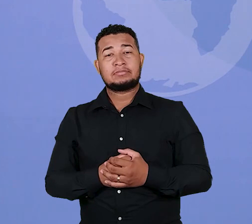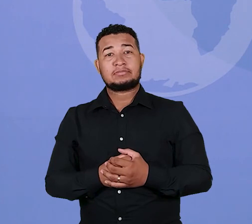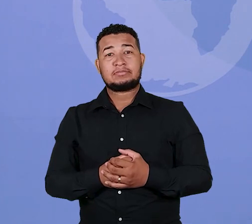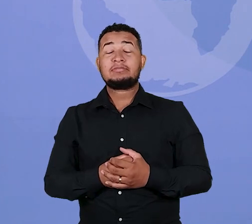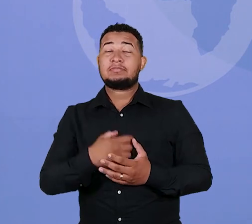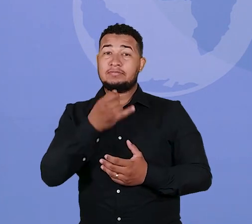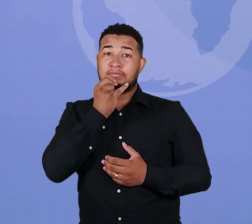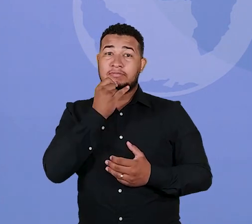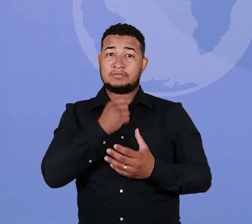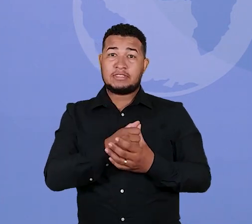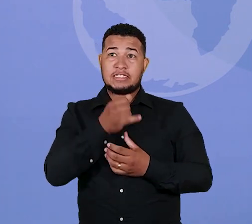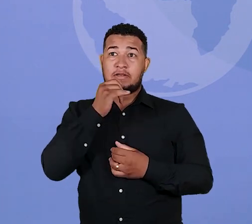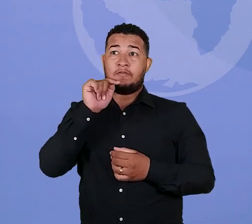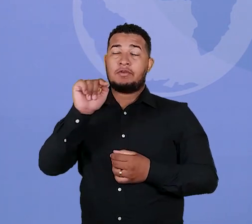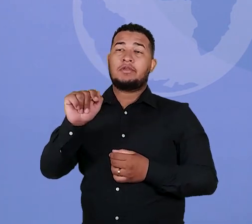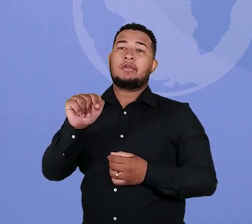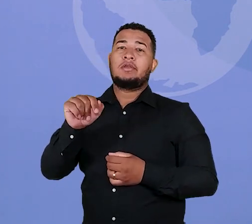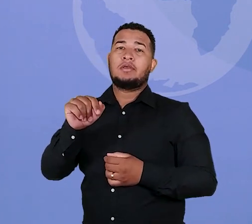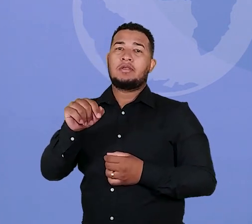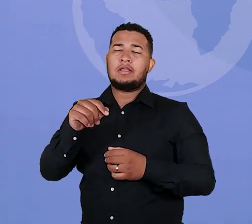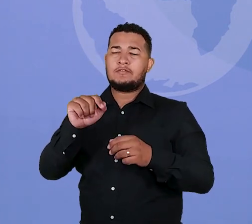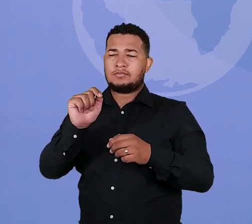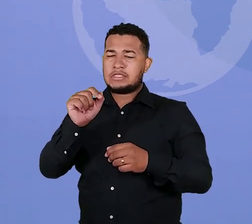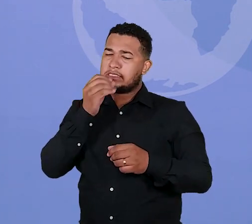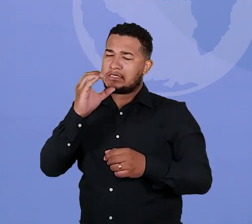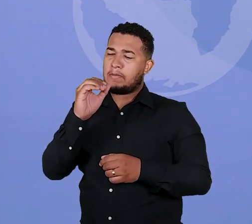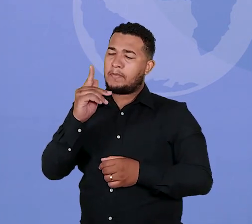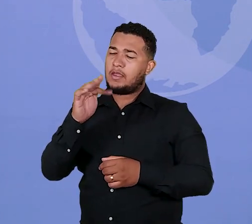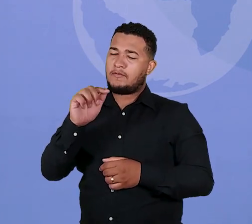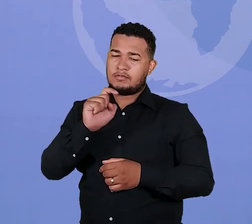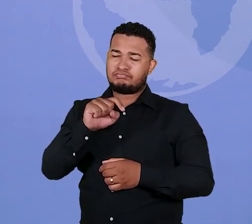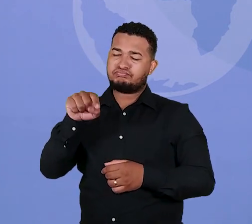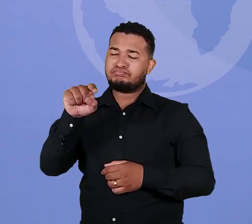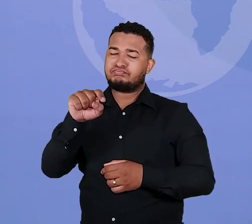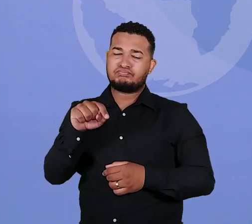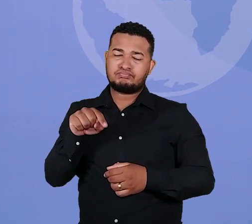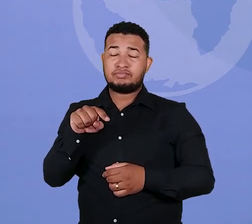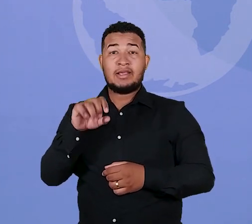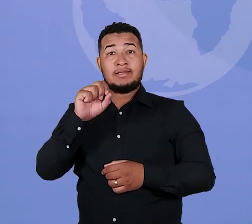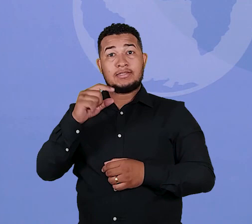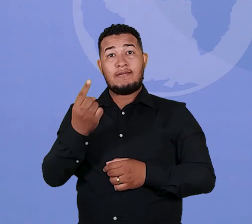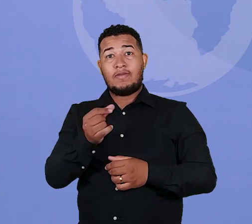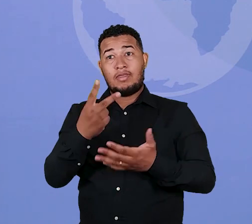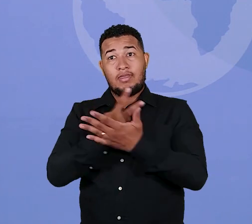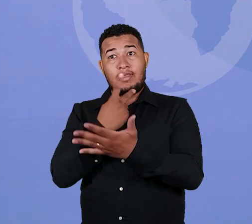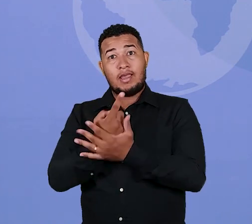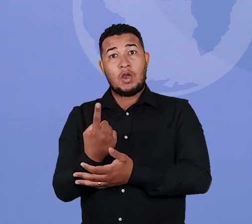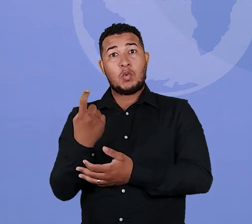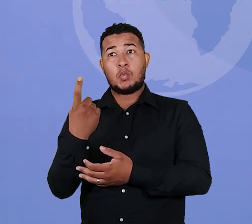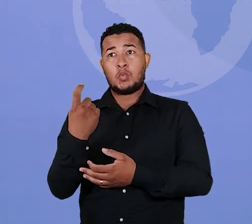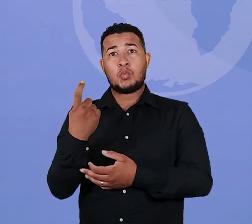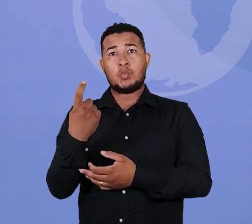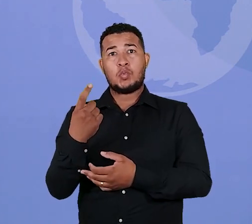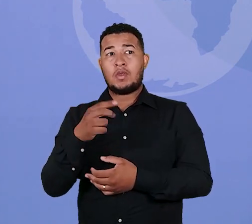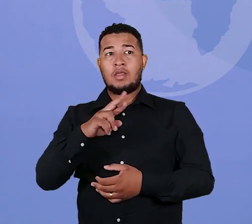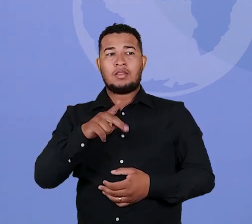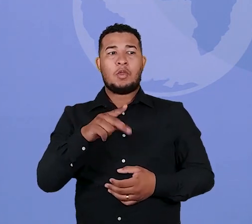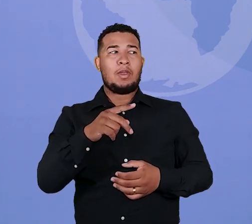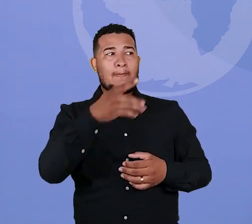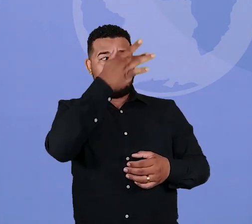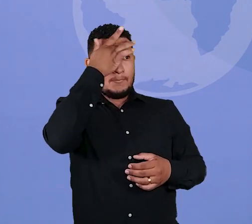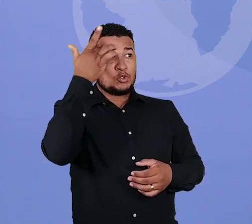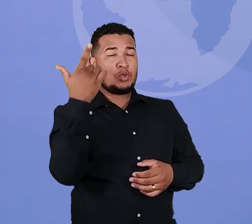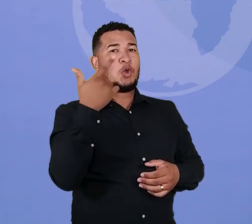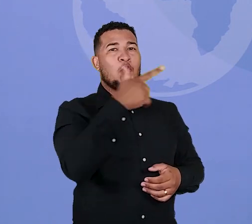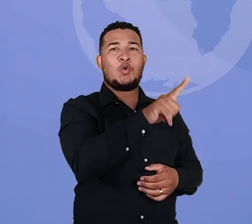Então, olha só. Você está ali para digitar o seu CPF. Se você errar um dígito, não vai para uma outra